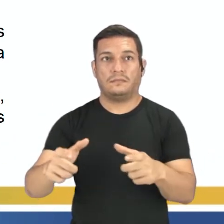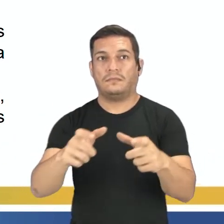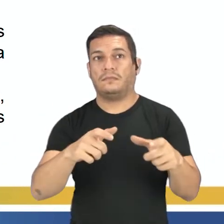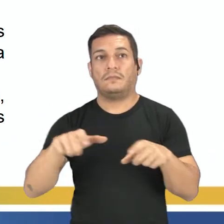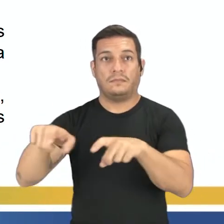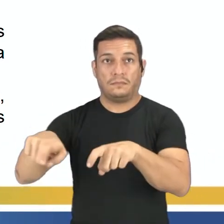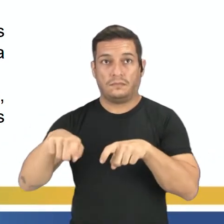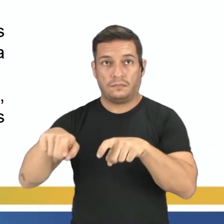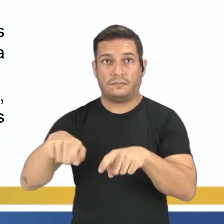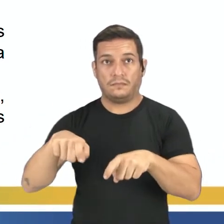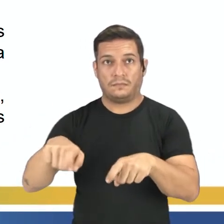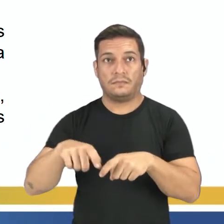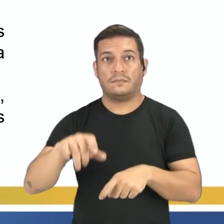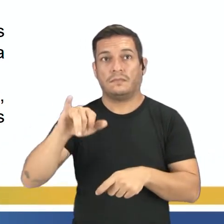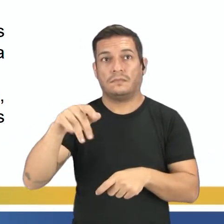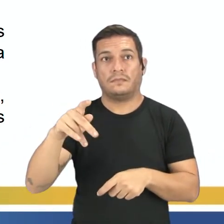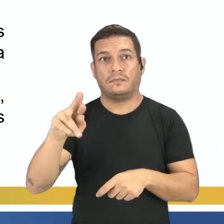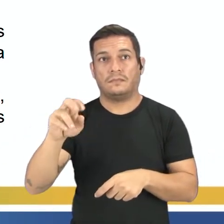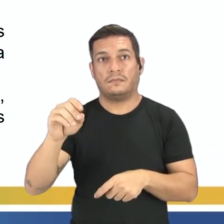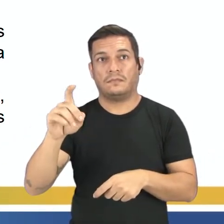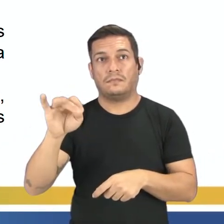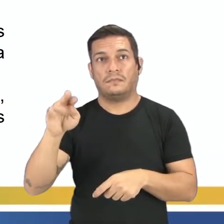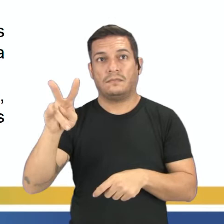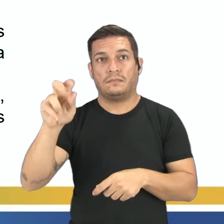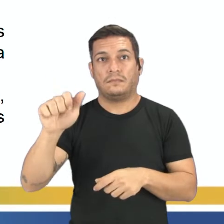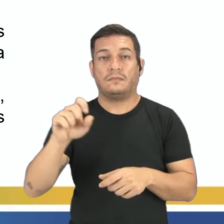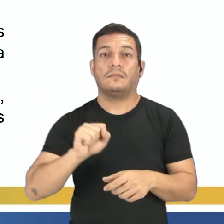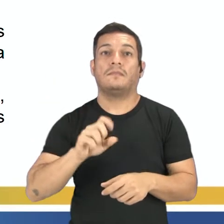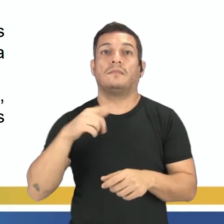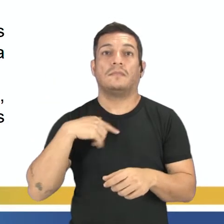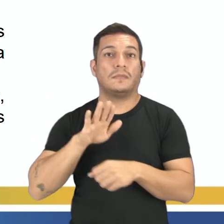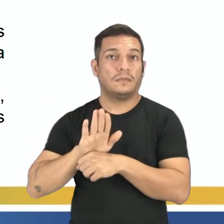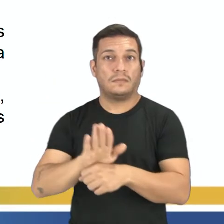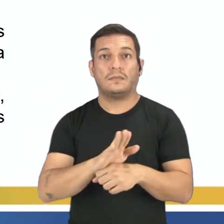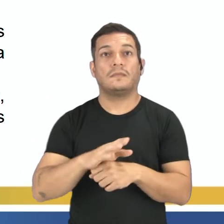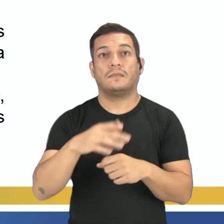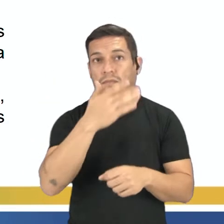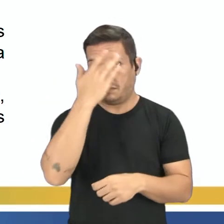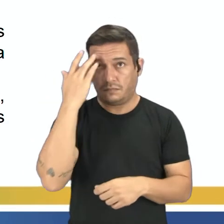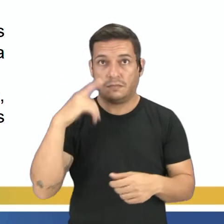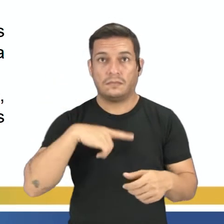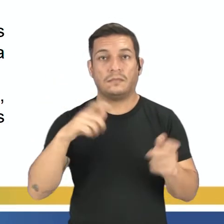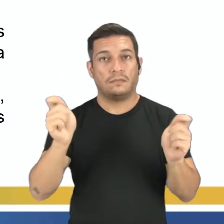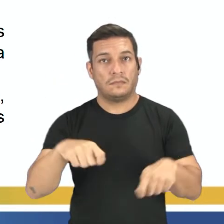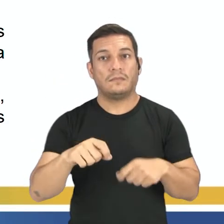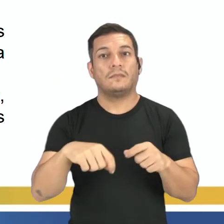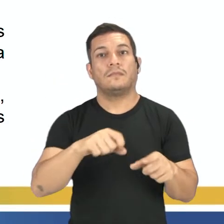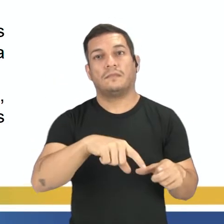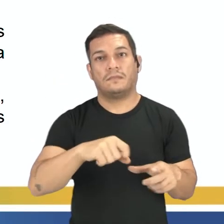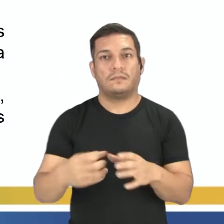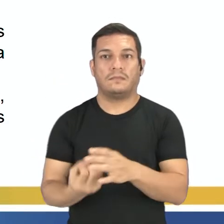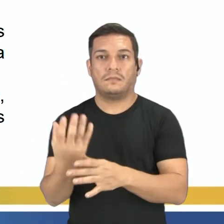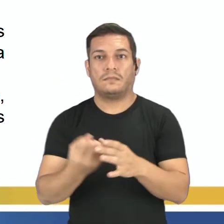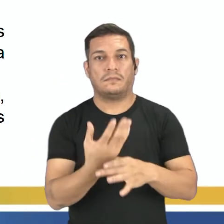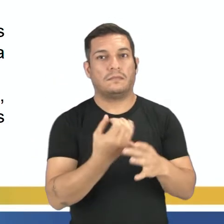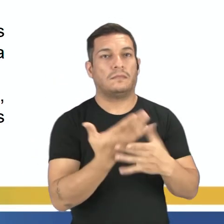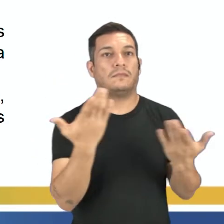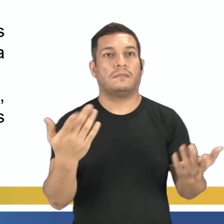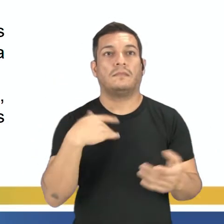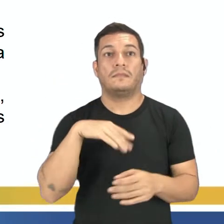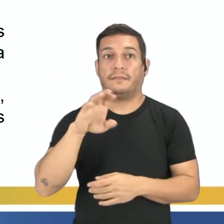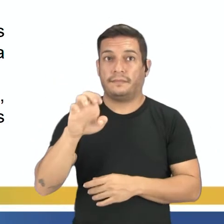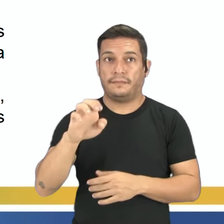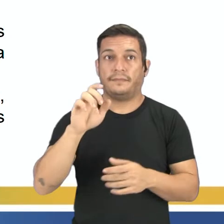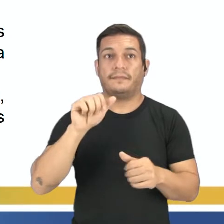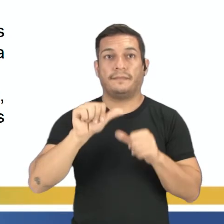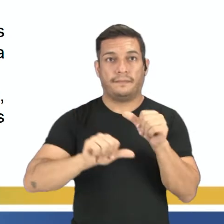rurais improdutivas que só atende quem tem condições para produzir na terra. Alternativa